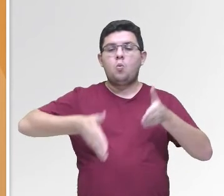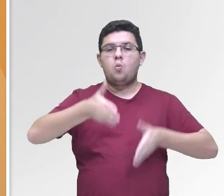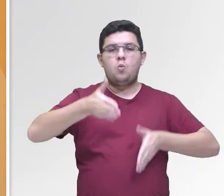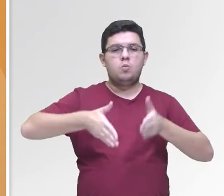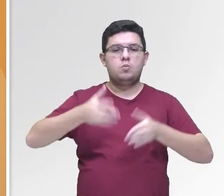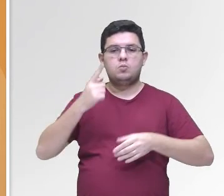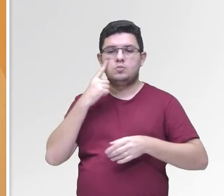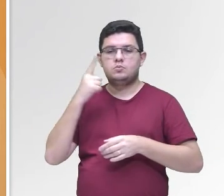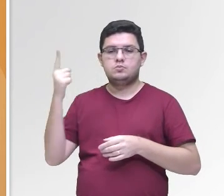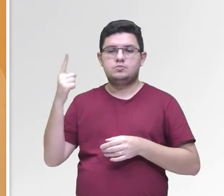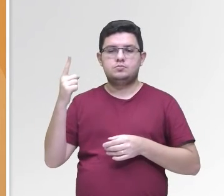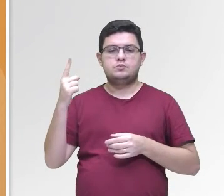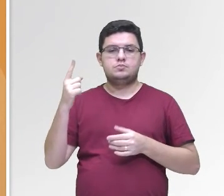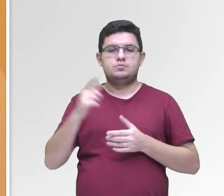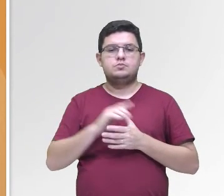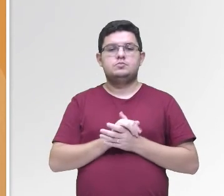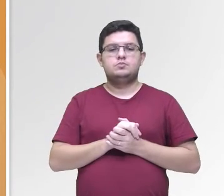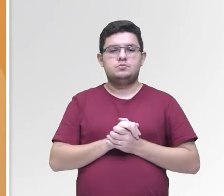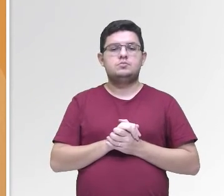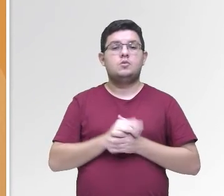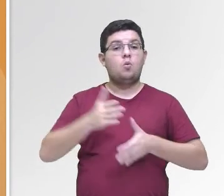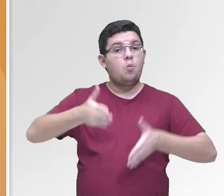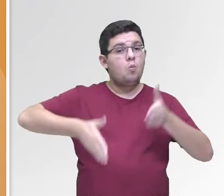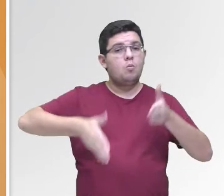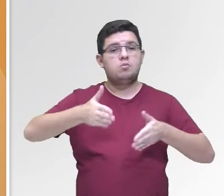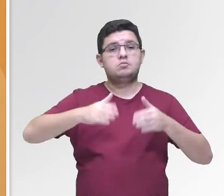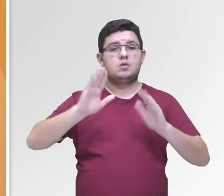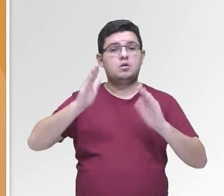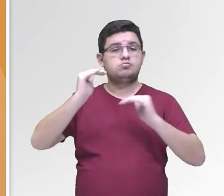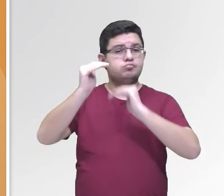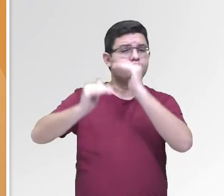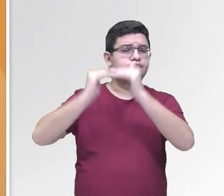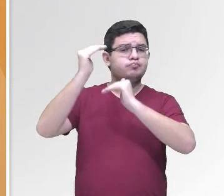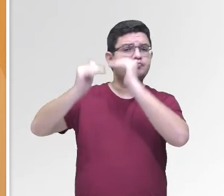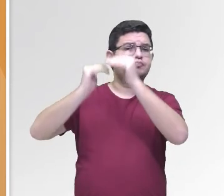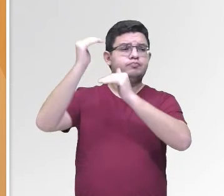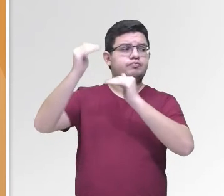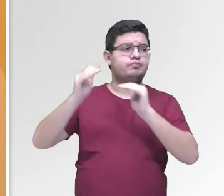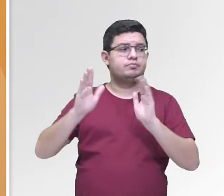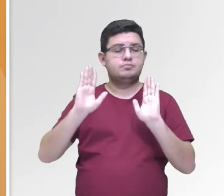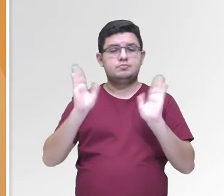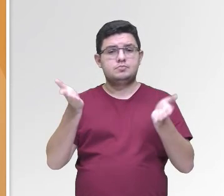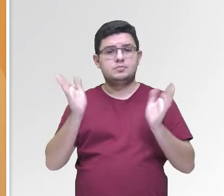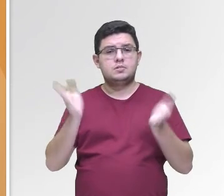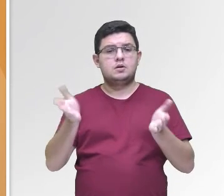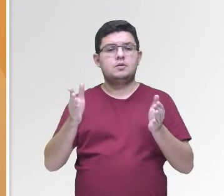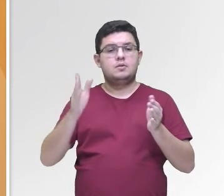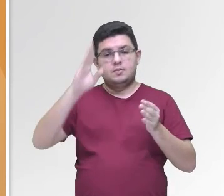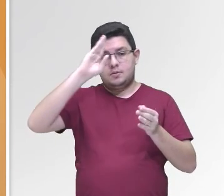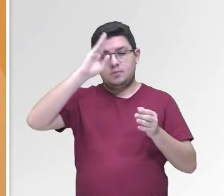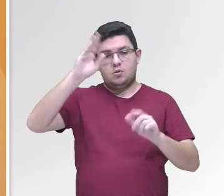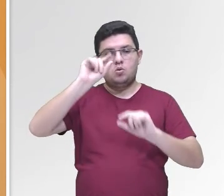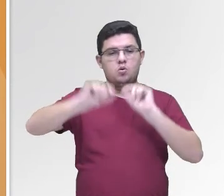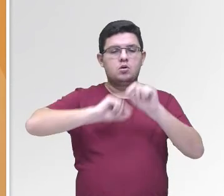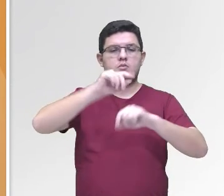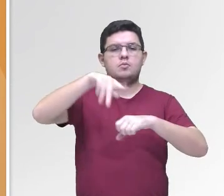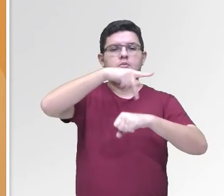robótica é um ramo muito desenvolvido, tá? Principalmente nos países